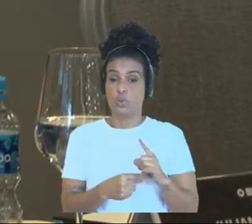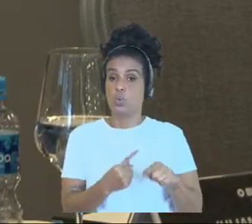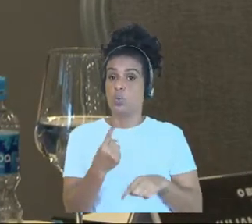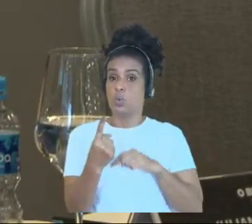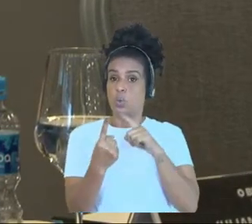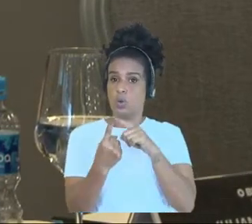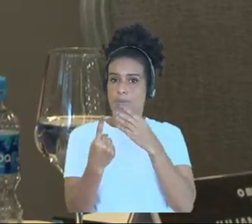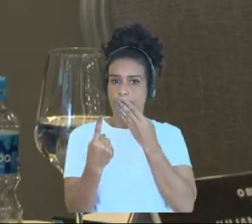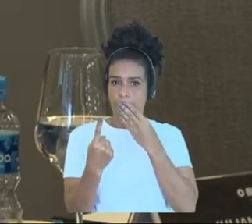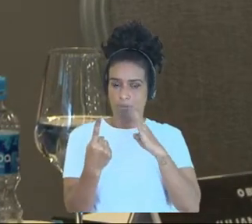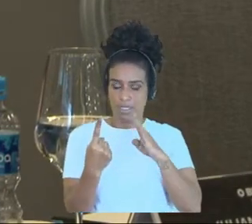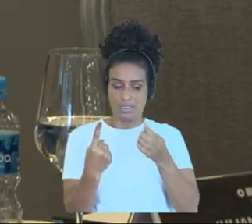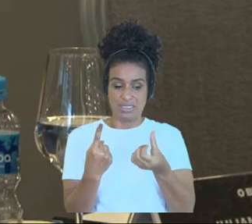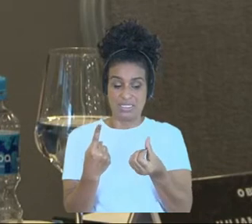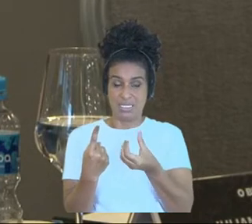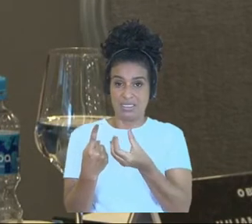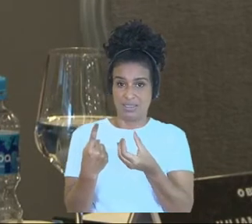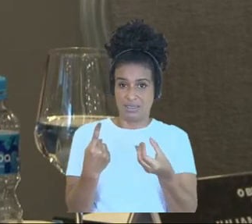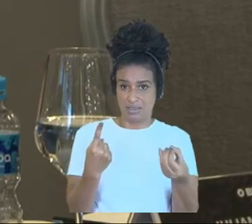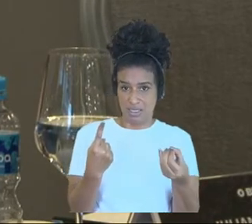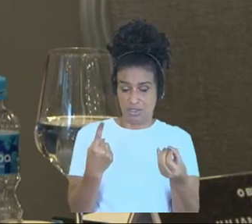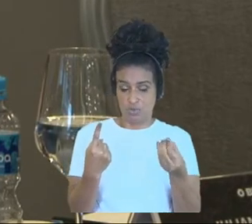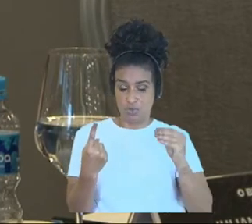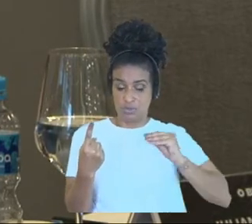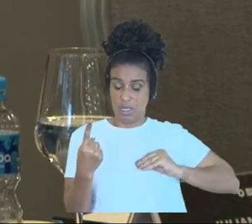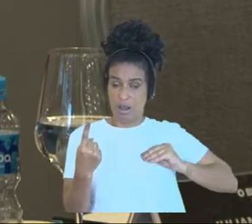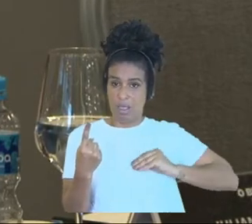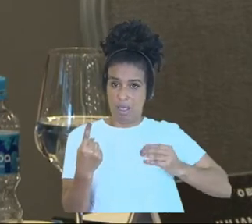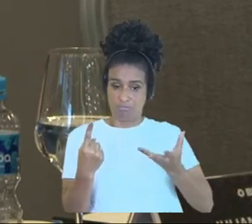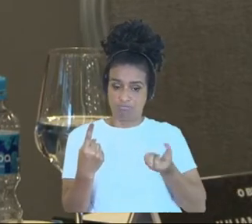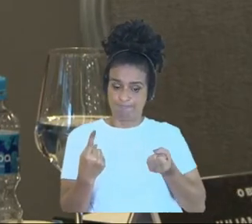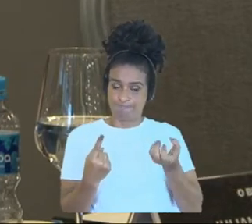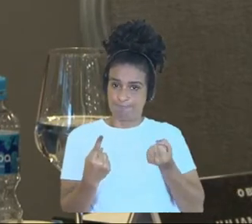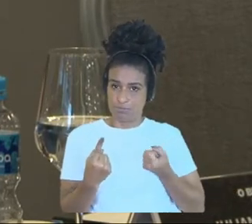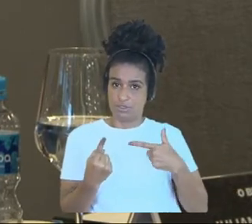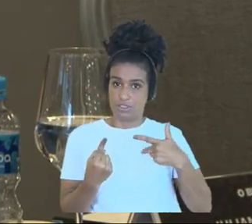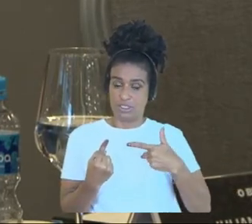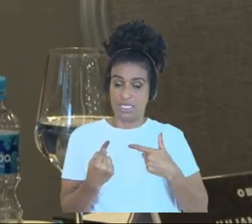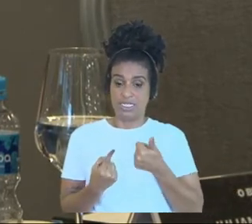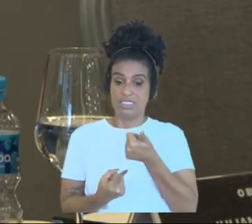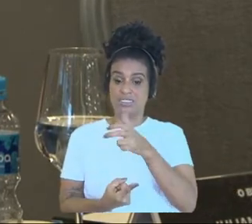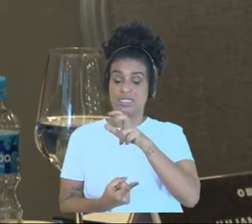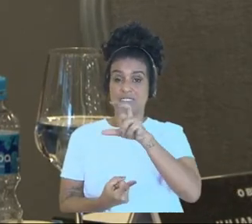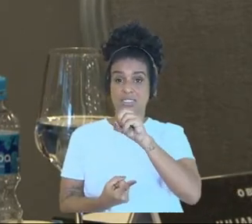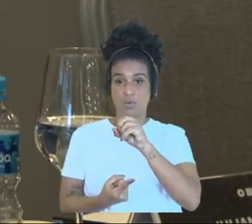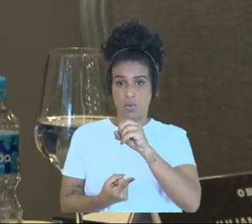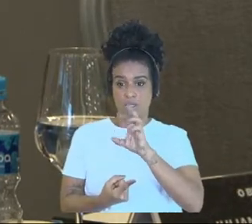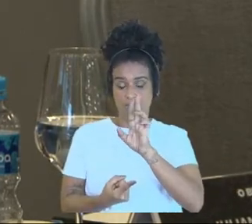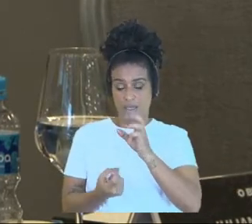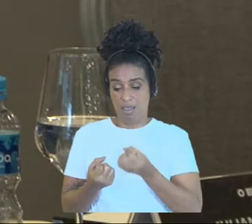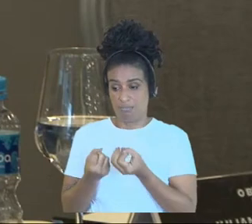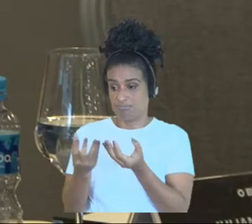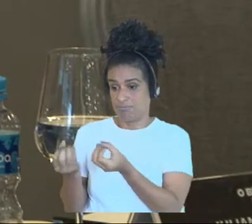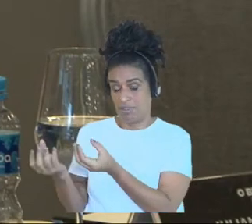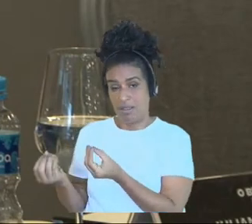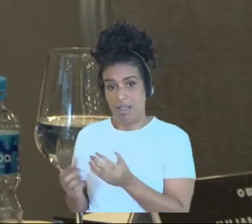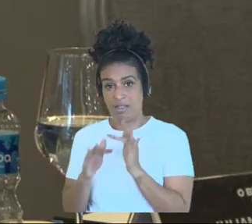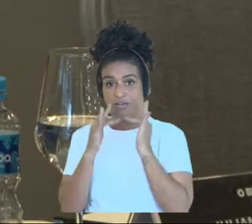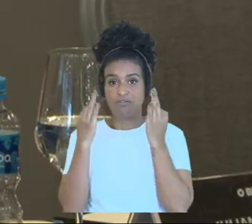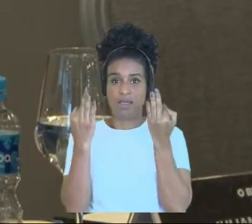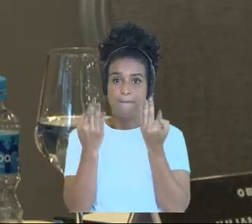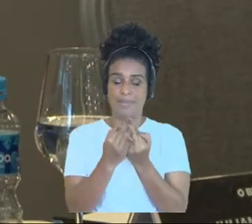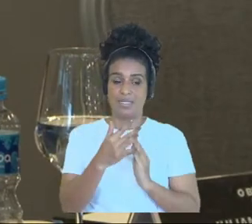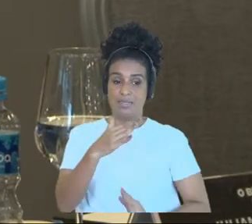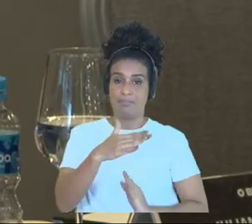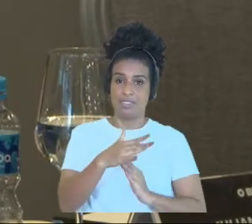dos 600 de Auxílio Brasil, era justamente os R$150 para cada família com crianças até 6 anos. O impacto